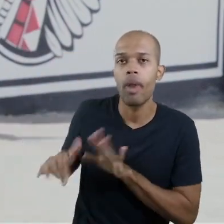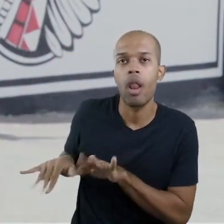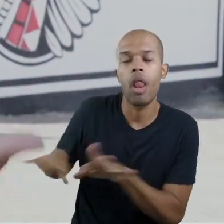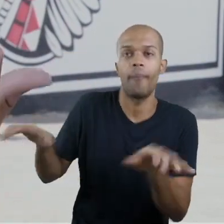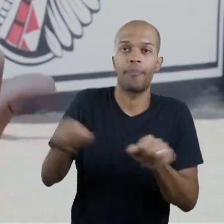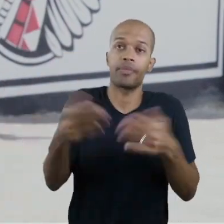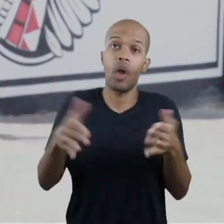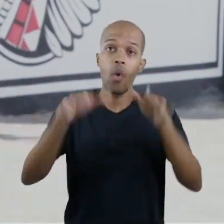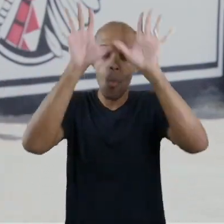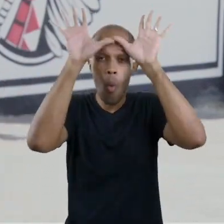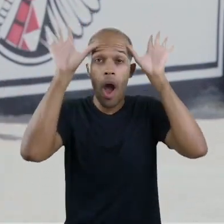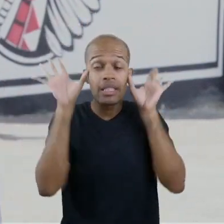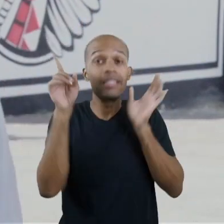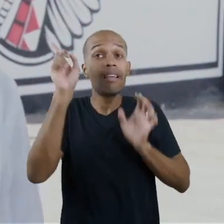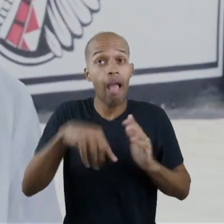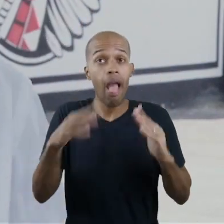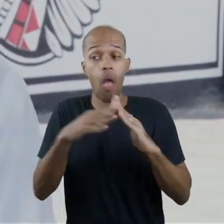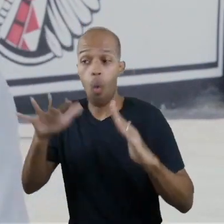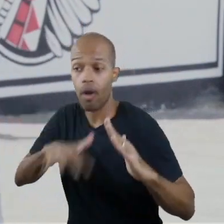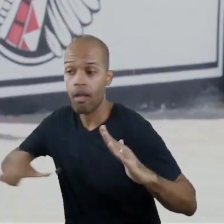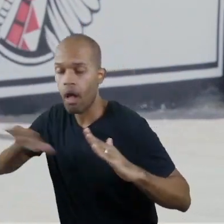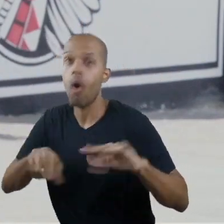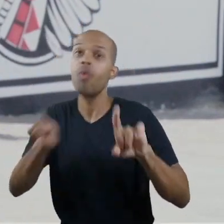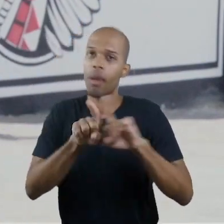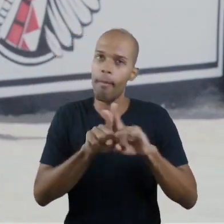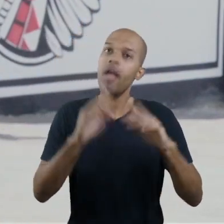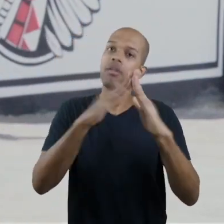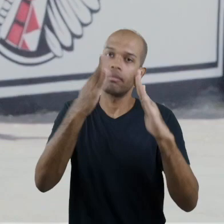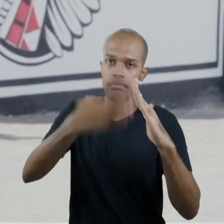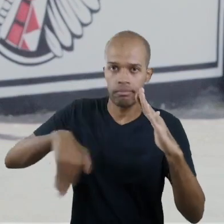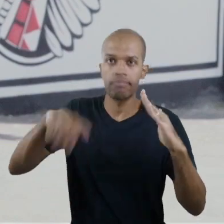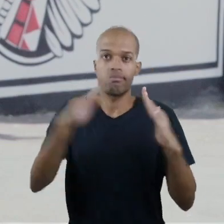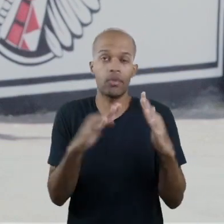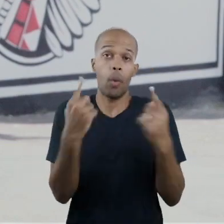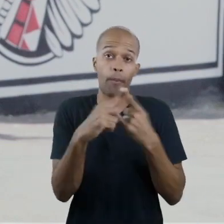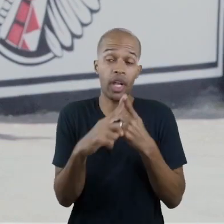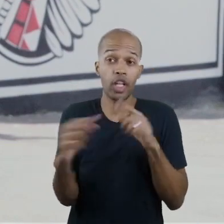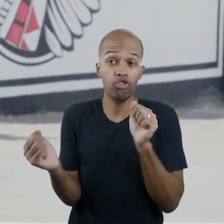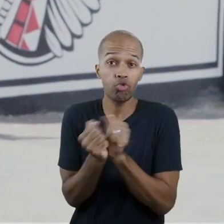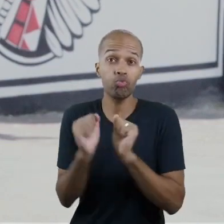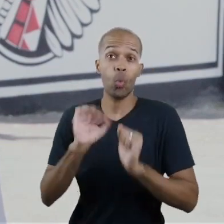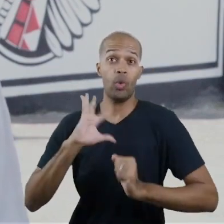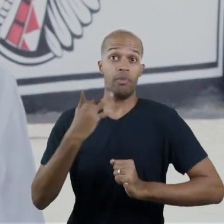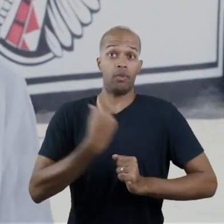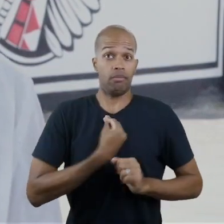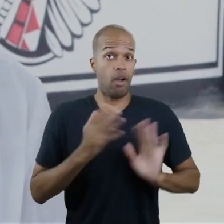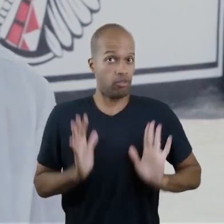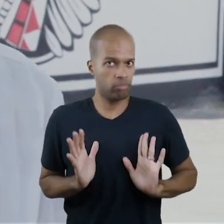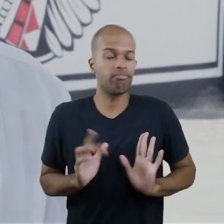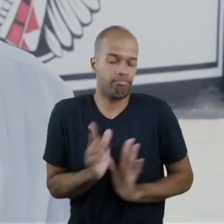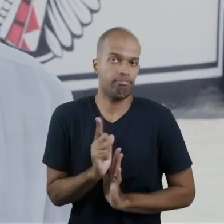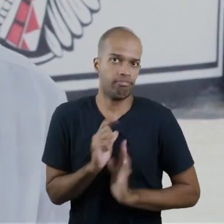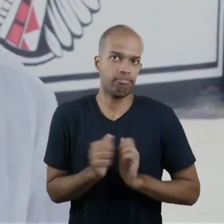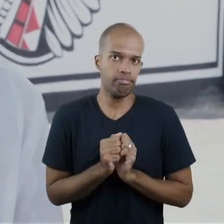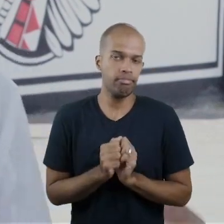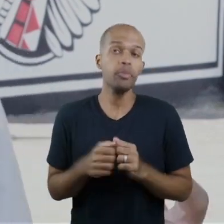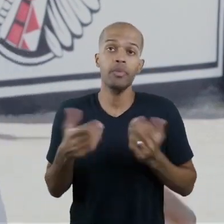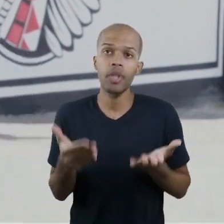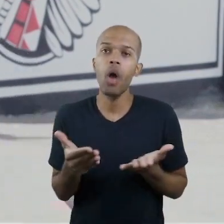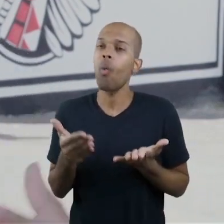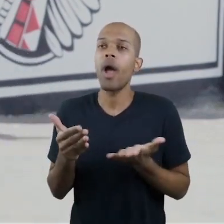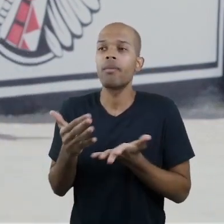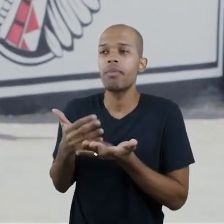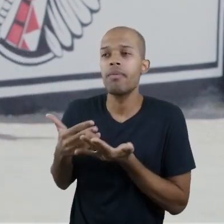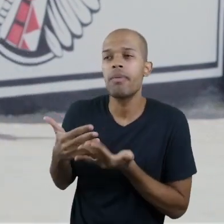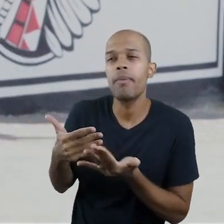simbólico. Então o cacique é um quintal, é também um terreiro, porque tem uma relação com a espiritualidade, né? Então